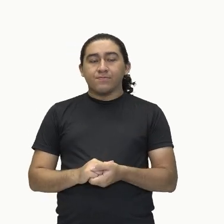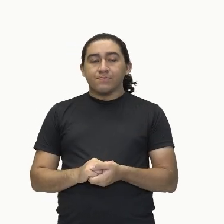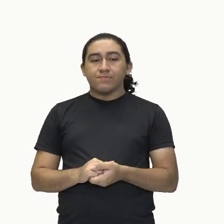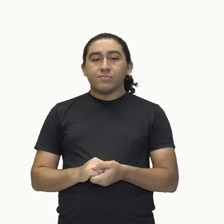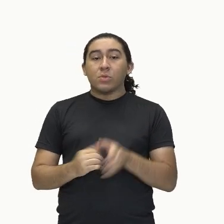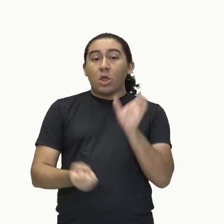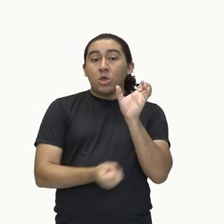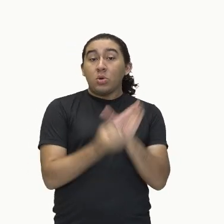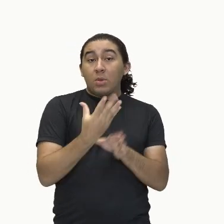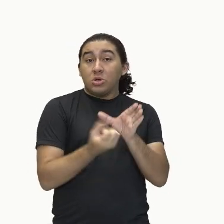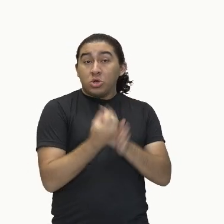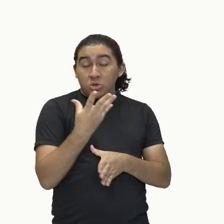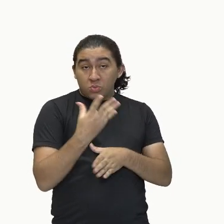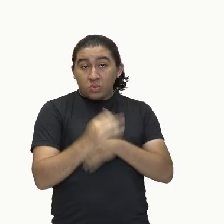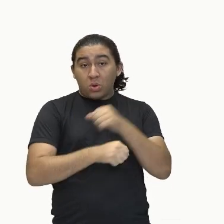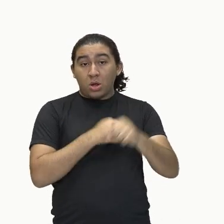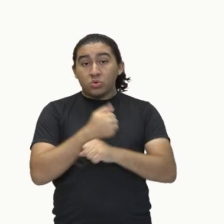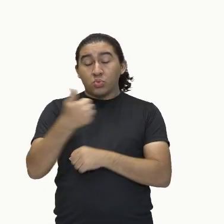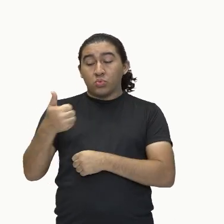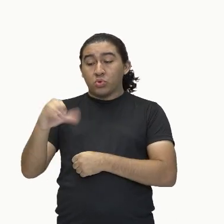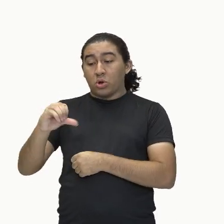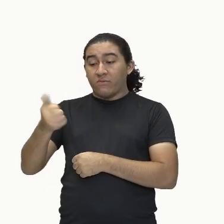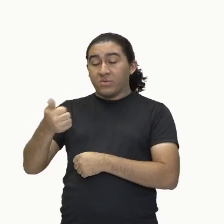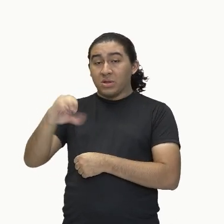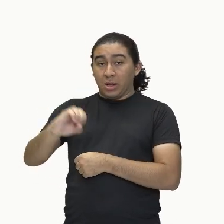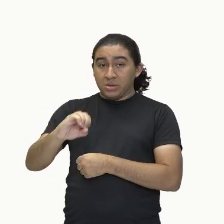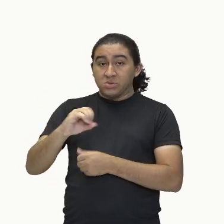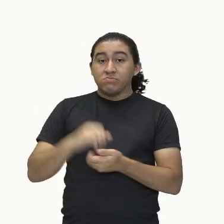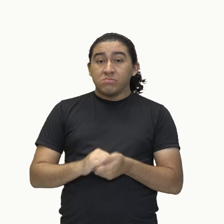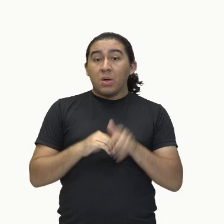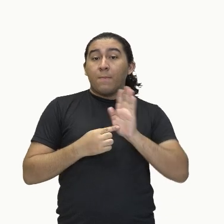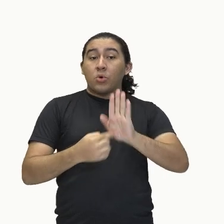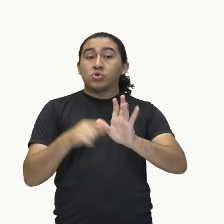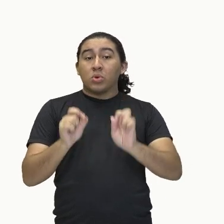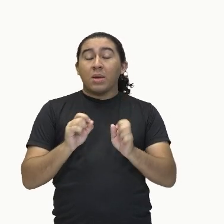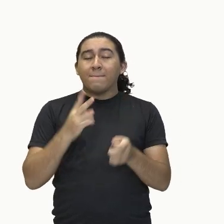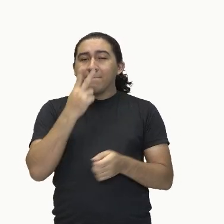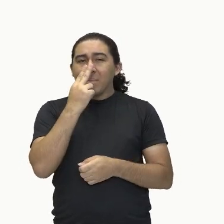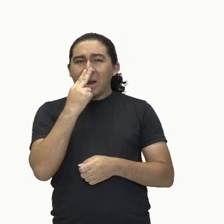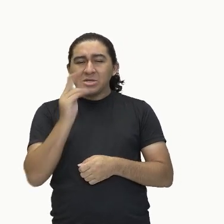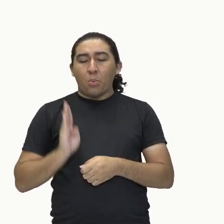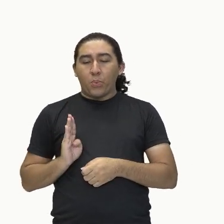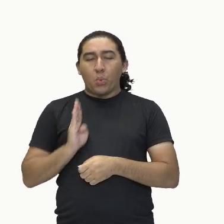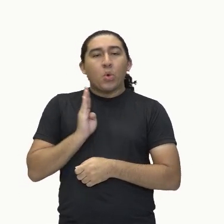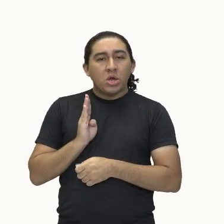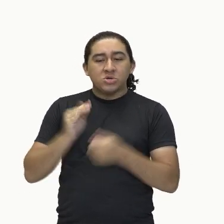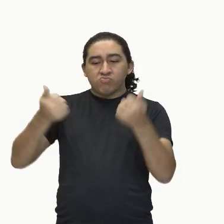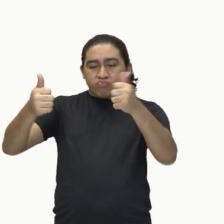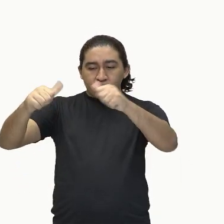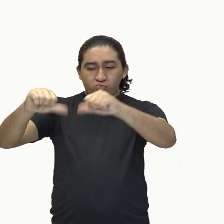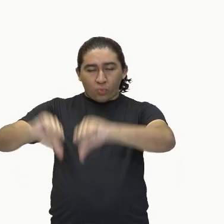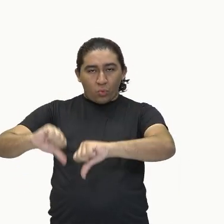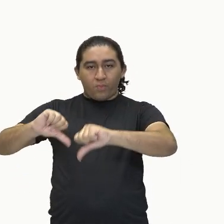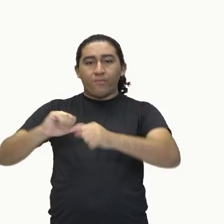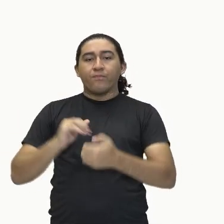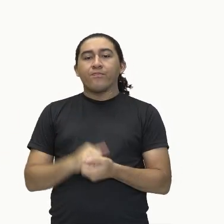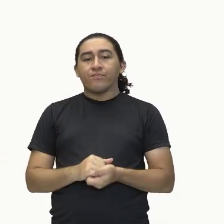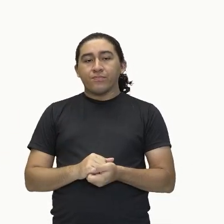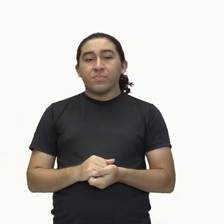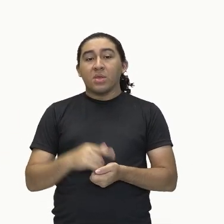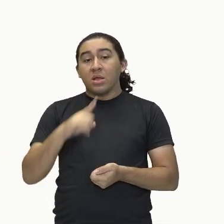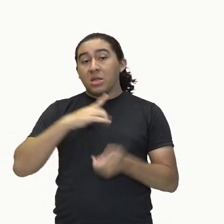gente, o expressionismo de 1910 retratou o declínio do mundo burguês, assumindo